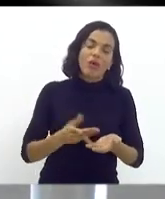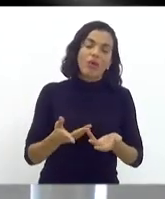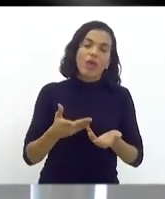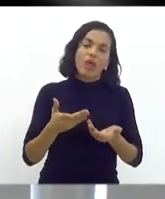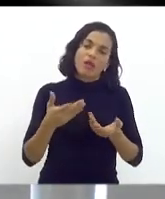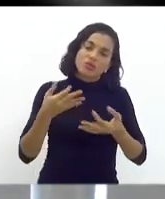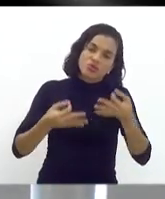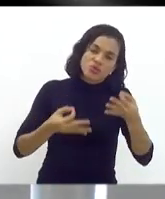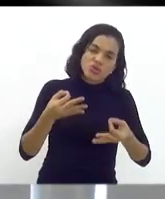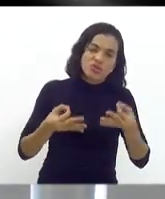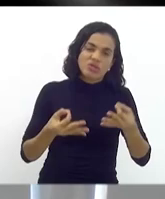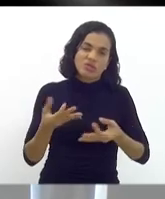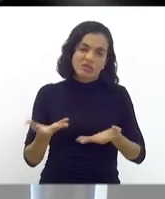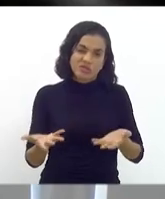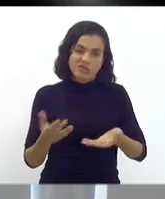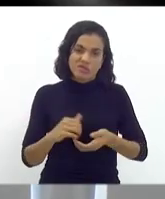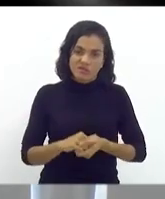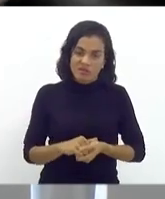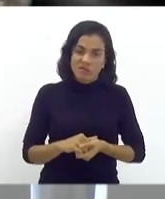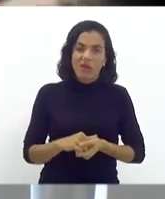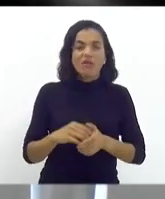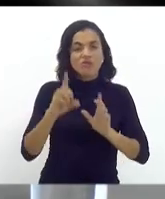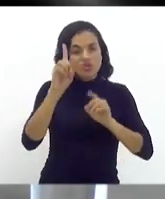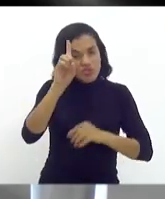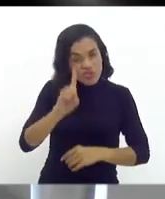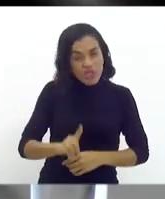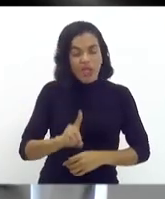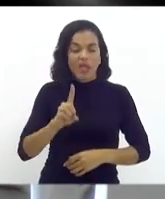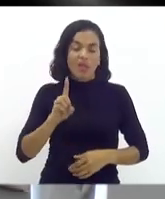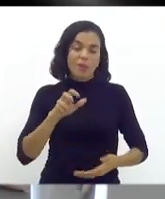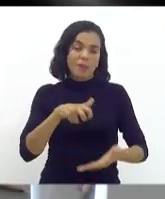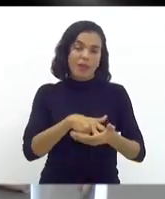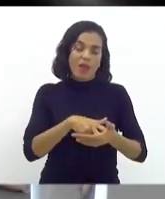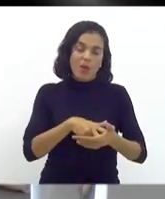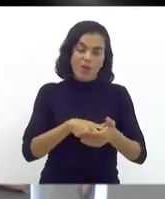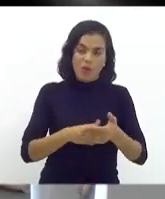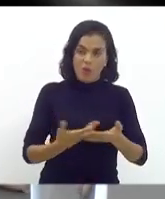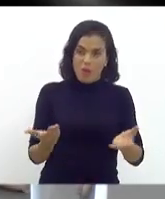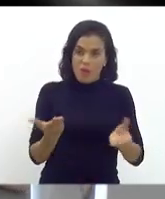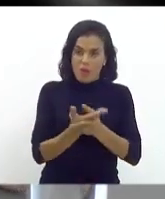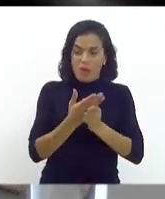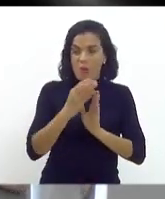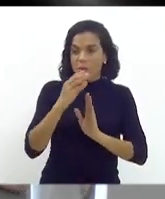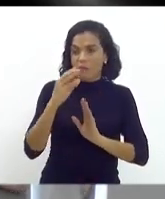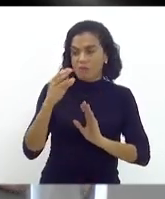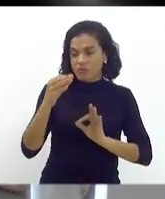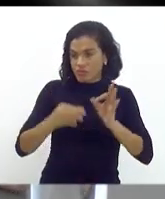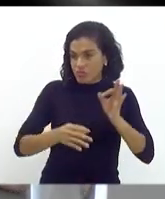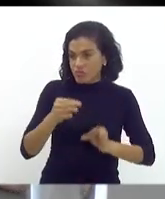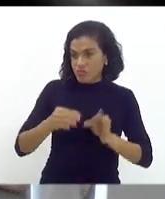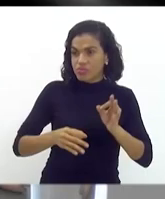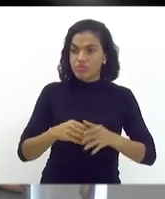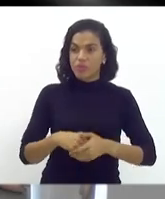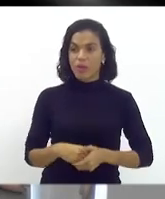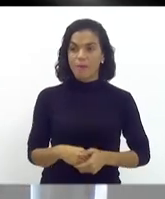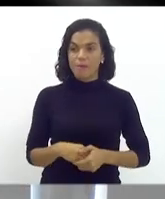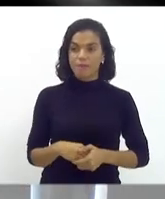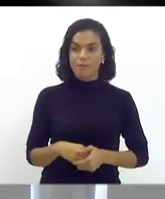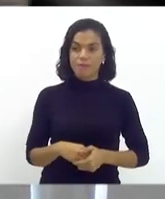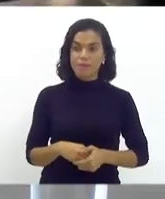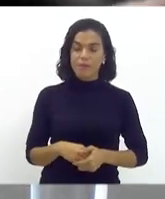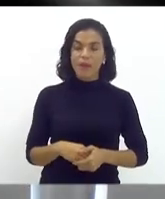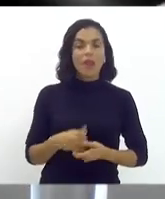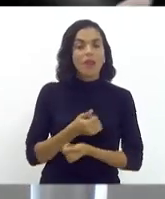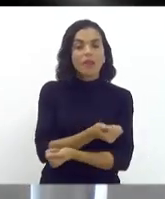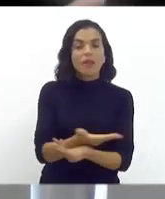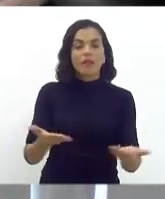evitar e tentar aplicar o Direito Penal e processual penal da melhor forma possível né trazendo né uma pelo Uma